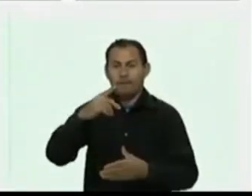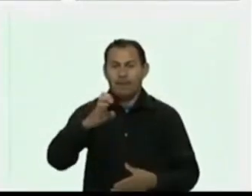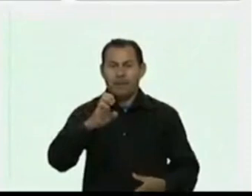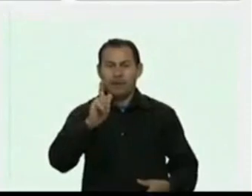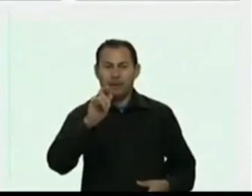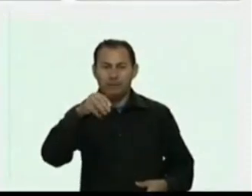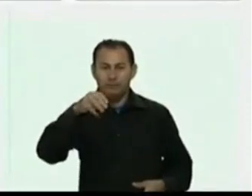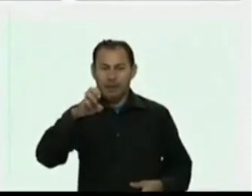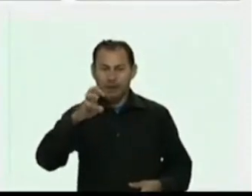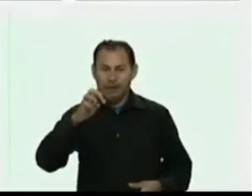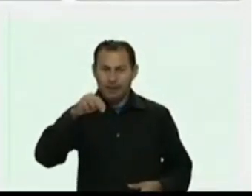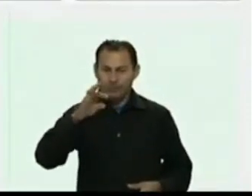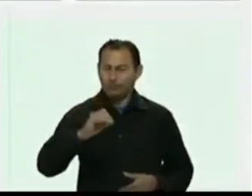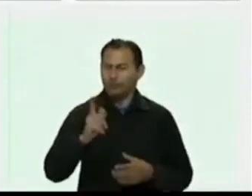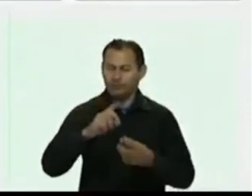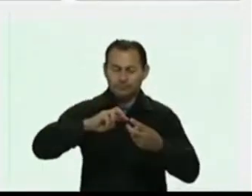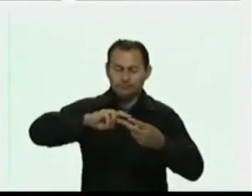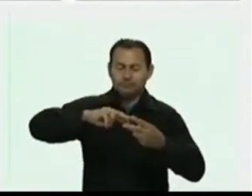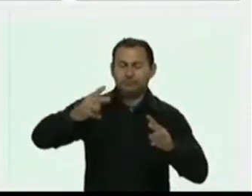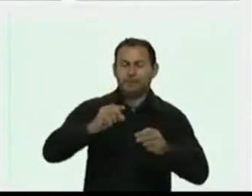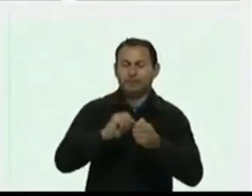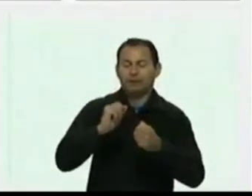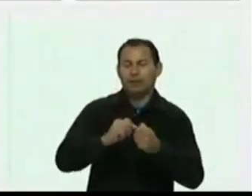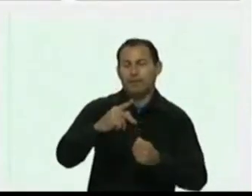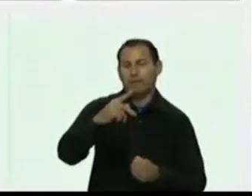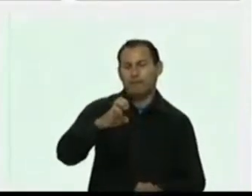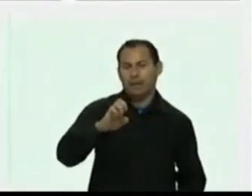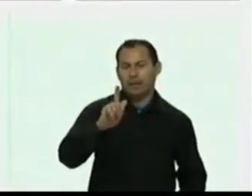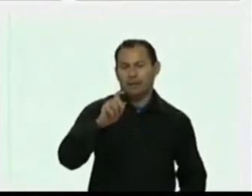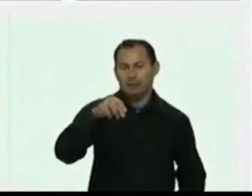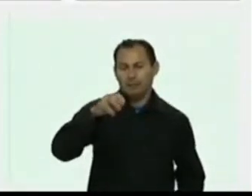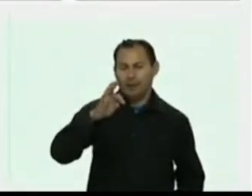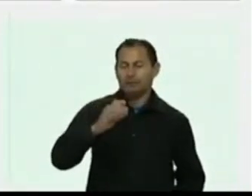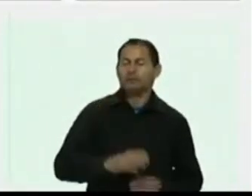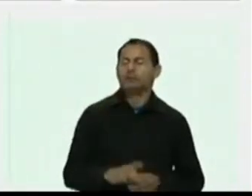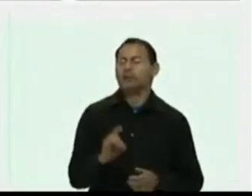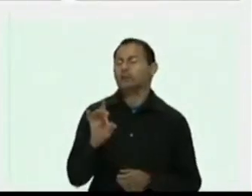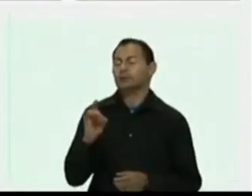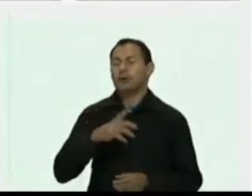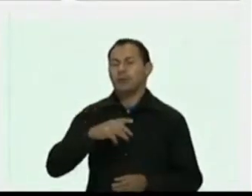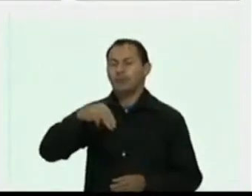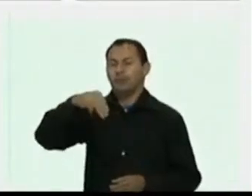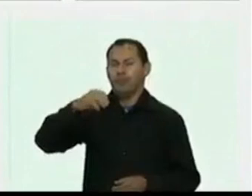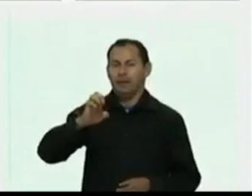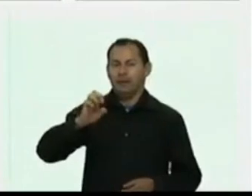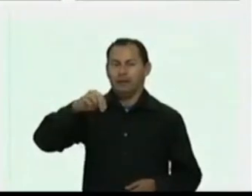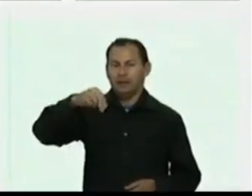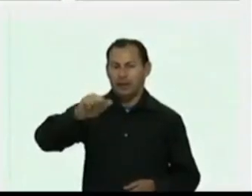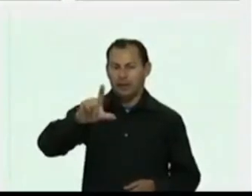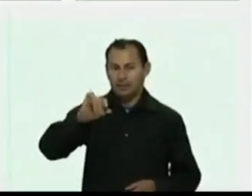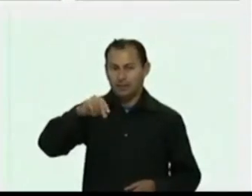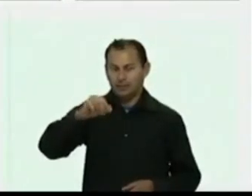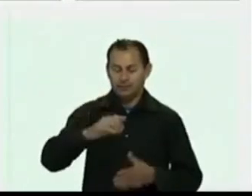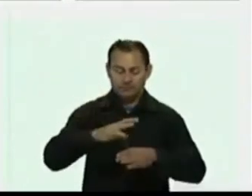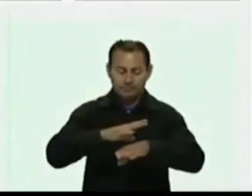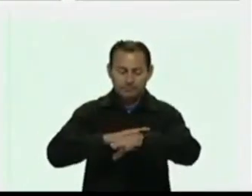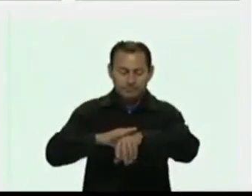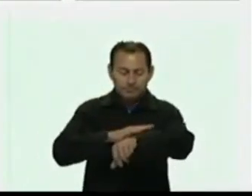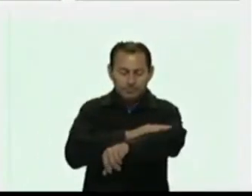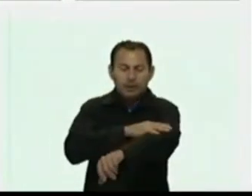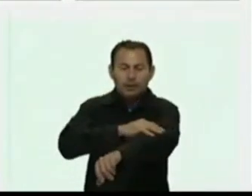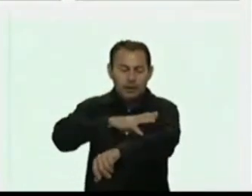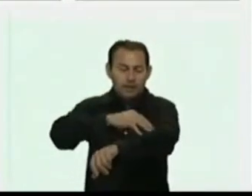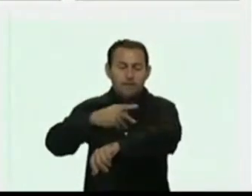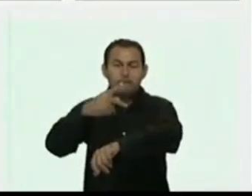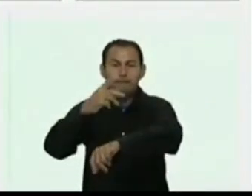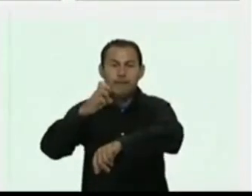ou seja, não tem um gene que faz o pigmento e tem só as de melanina, a pena vai ser azul ou